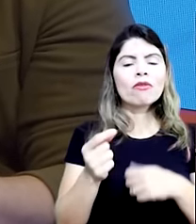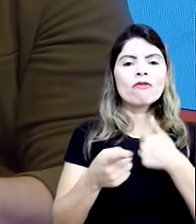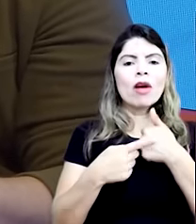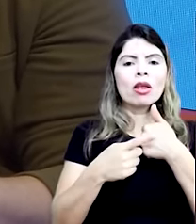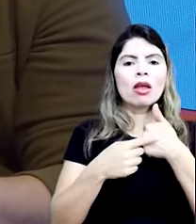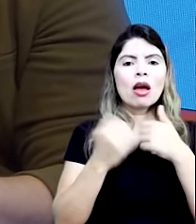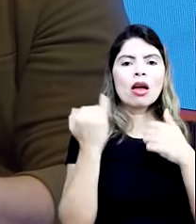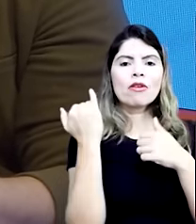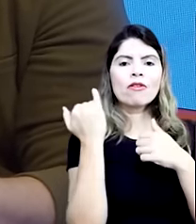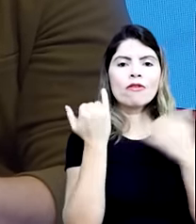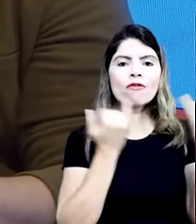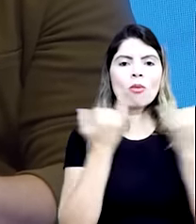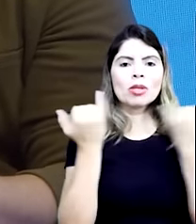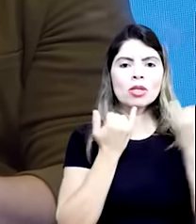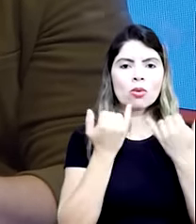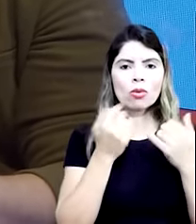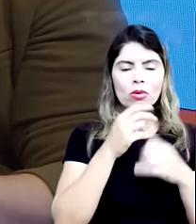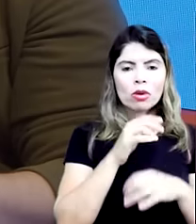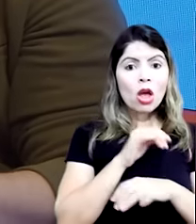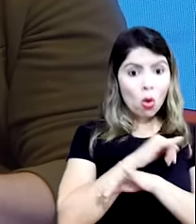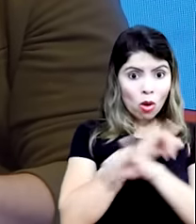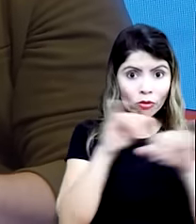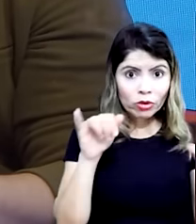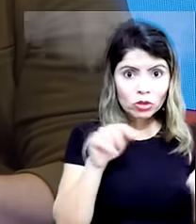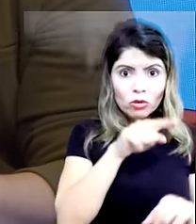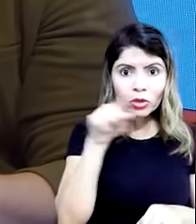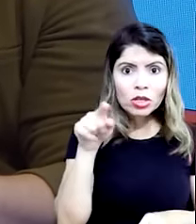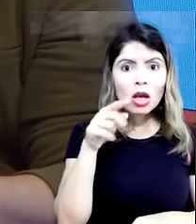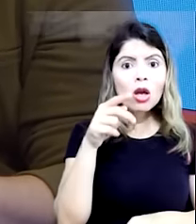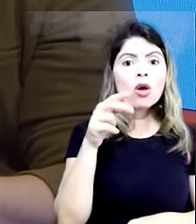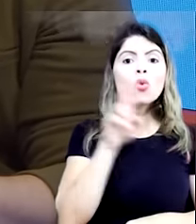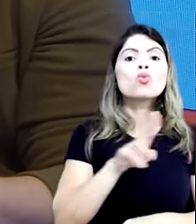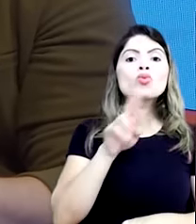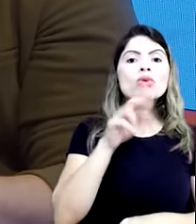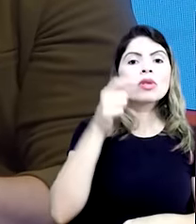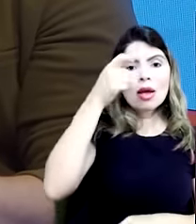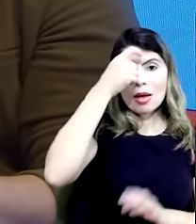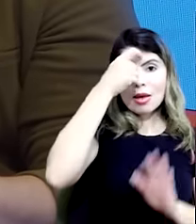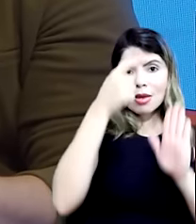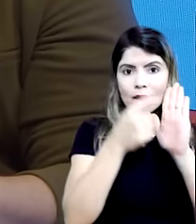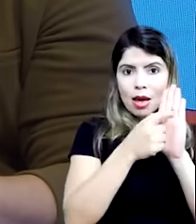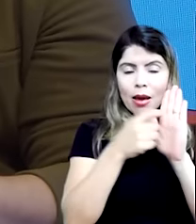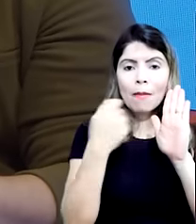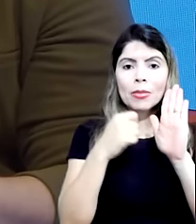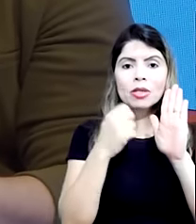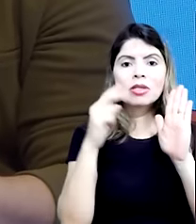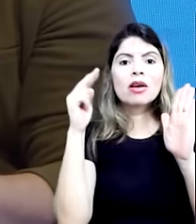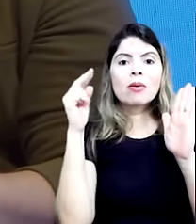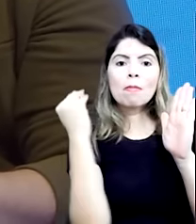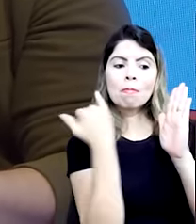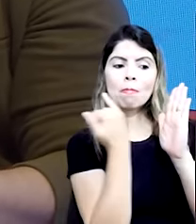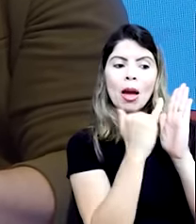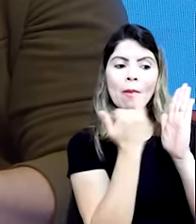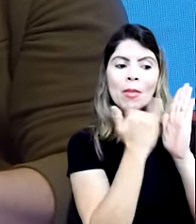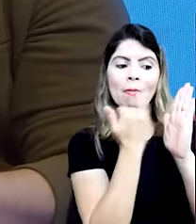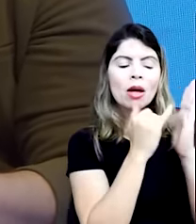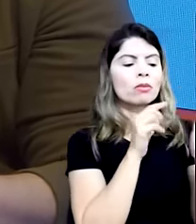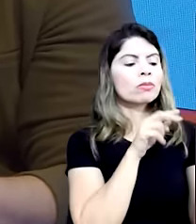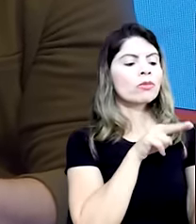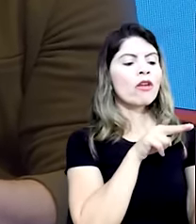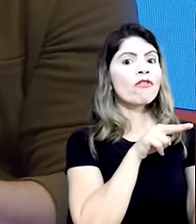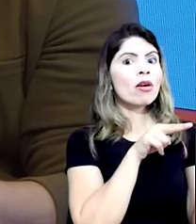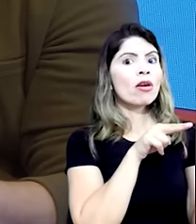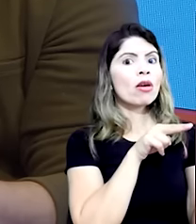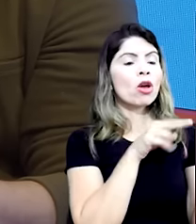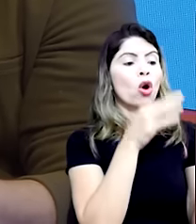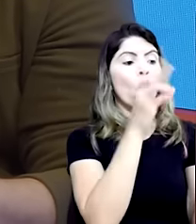falo para todo mundo quem vai usar EA não pode deixar de conferir a informação que tá sendo trazida por qu de repente ela tá trazendo